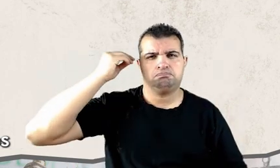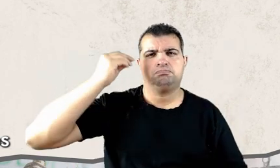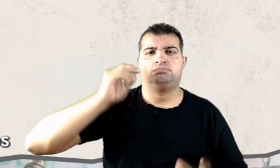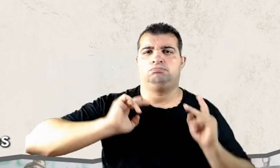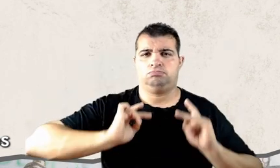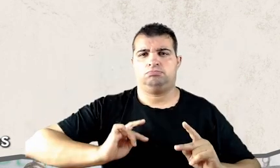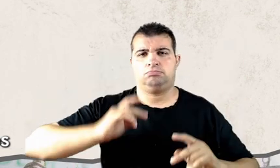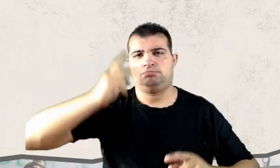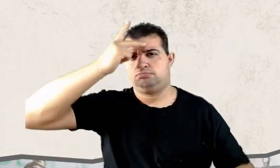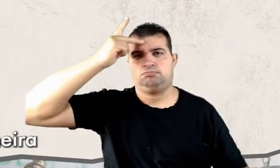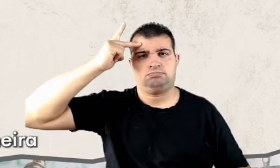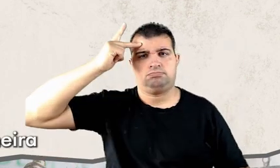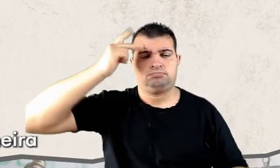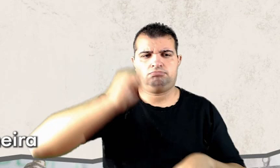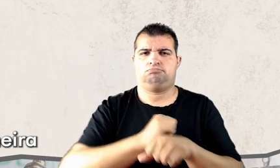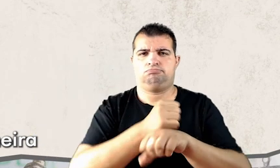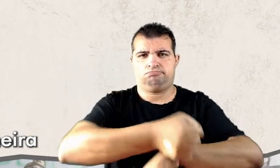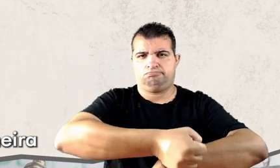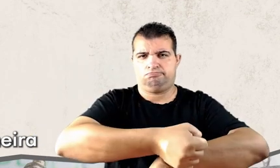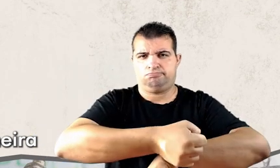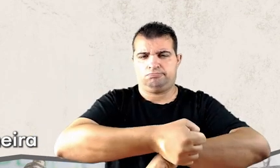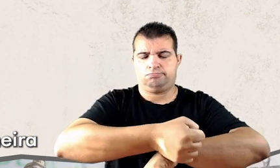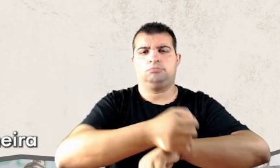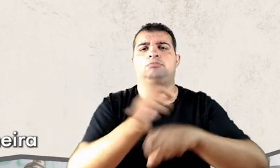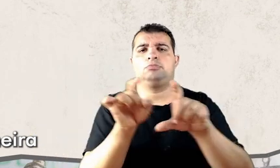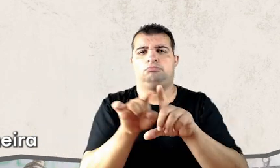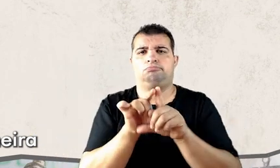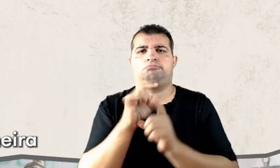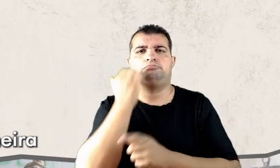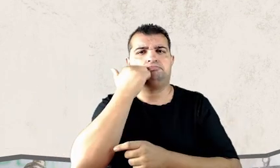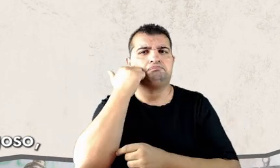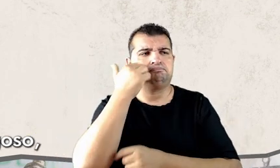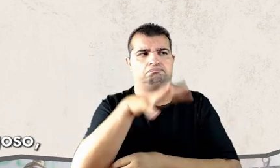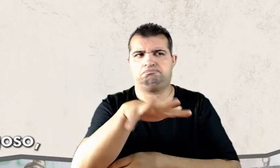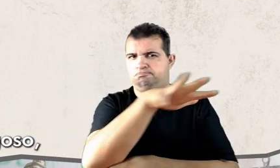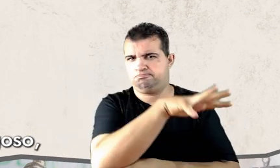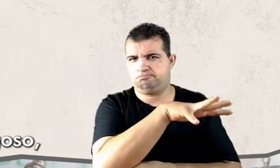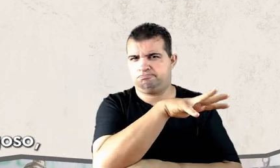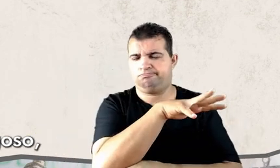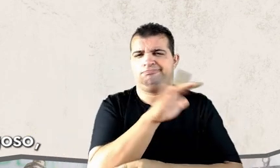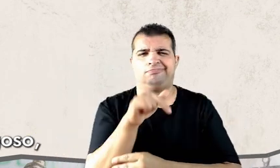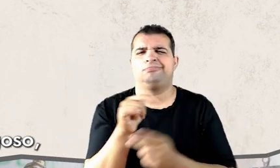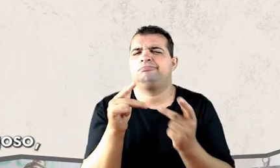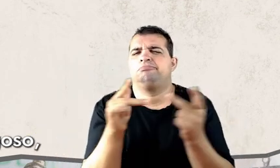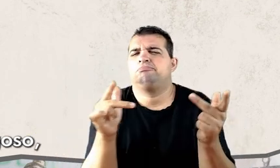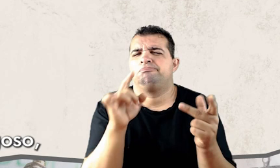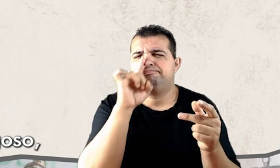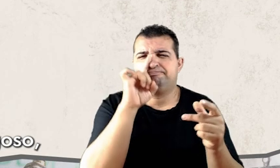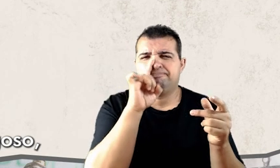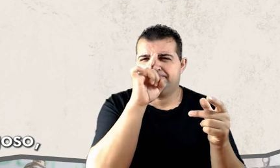dos escravizados e da massa negra de uma maneira geral, como um